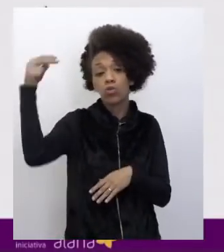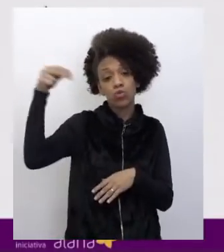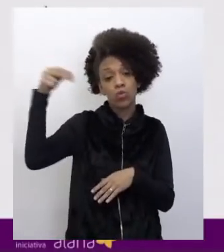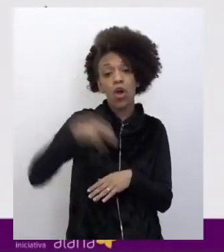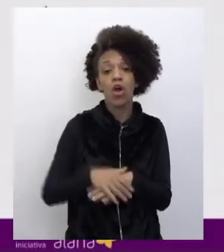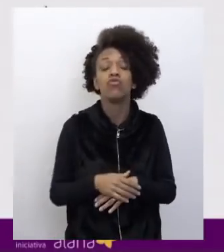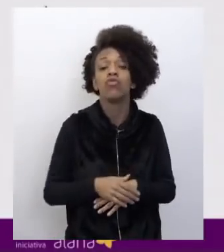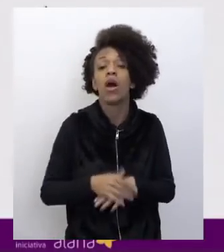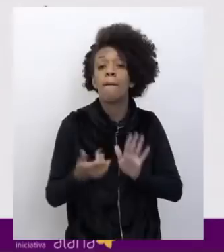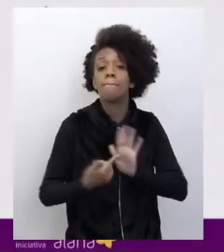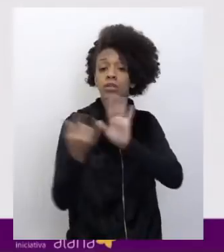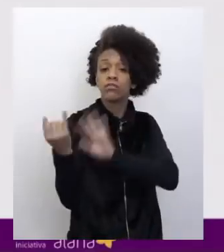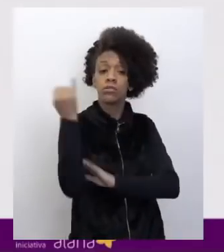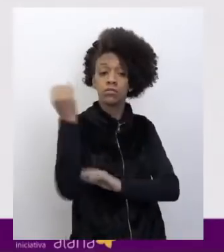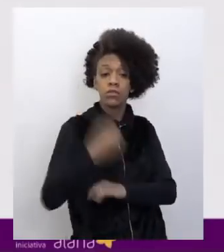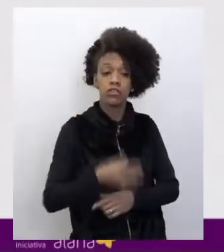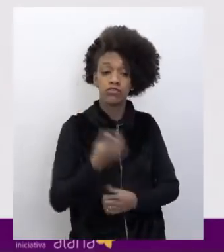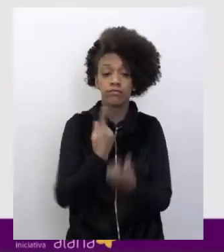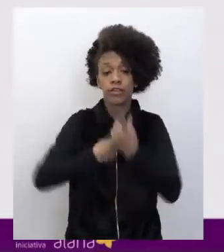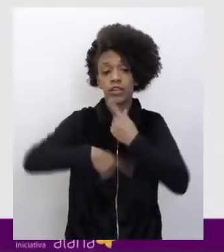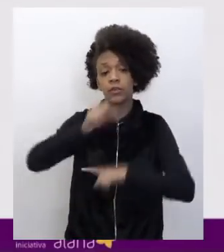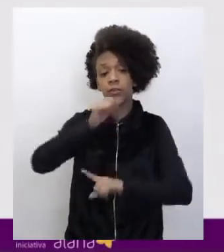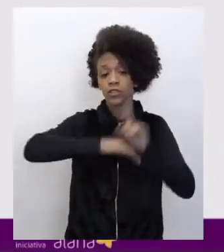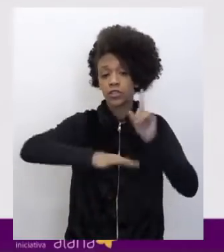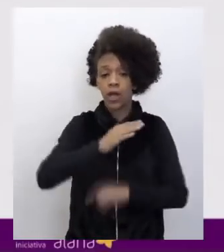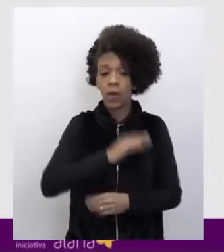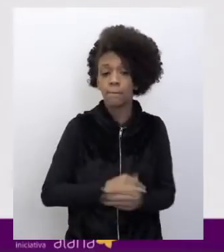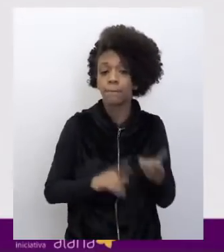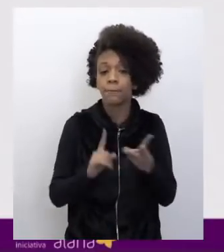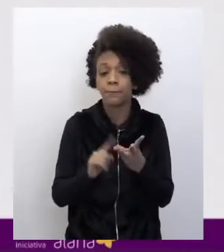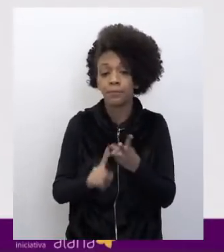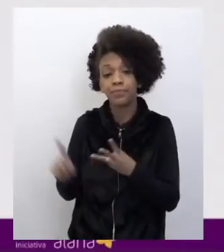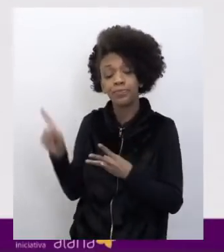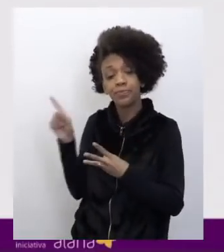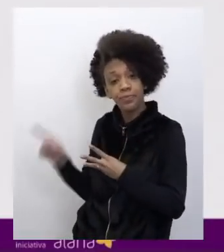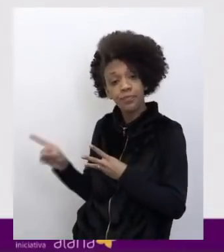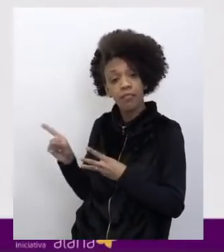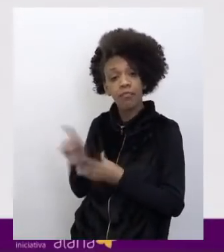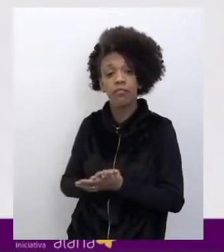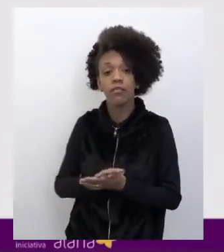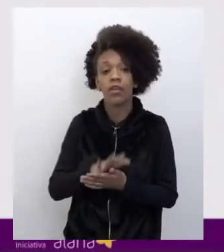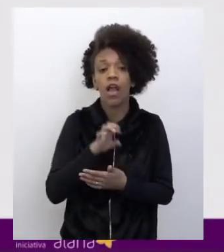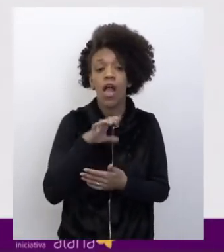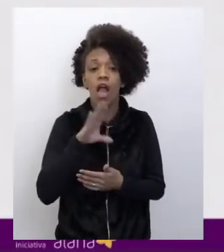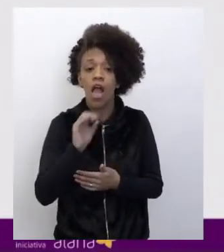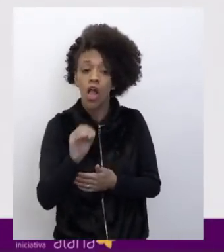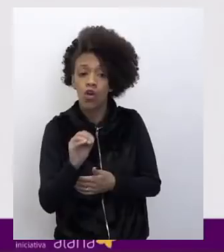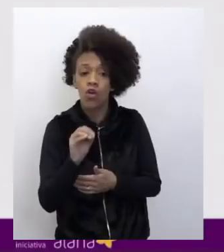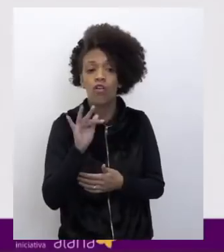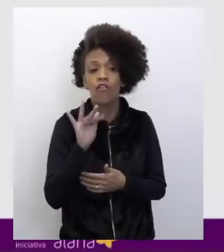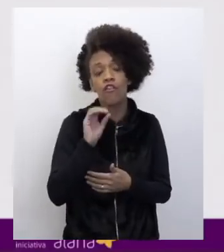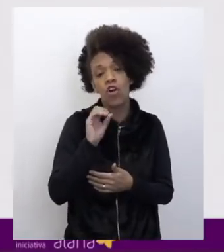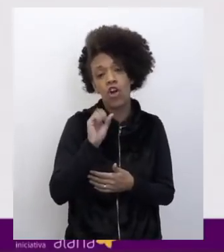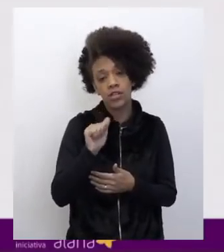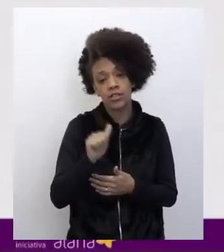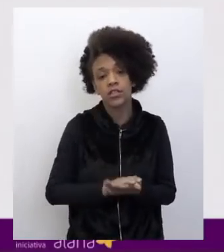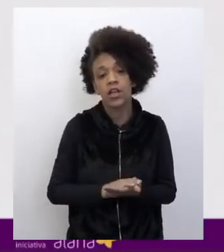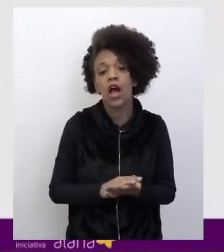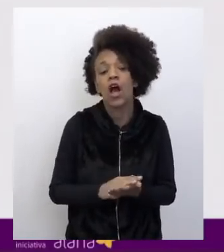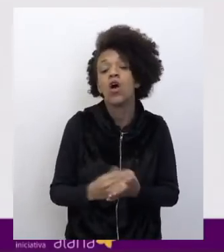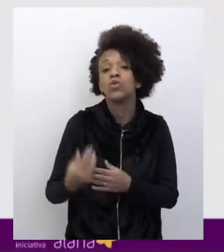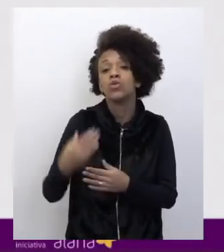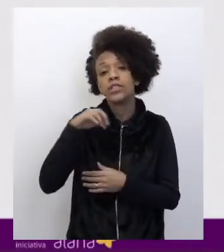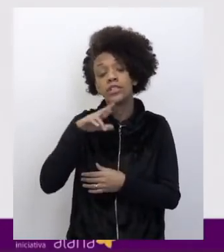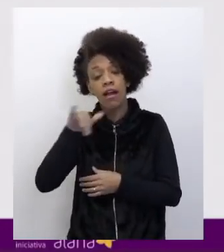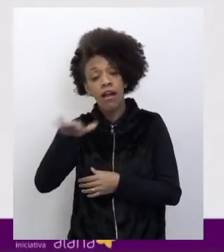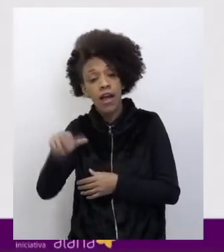importância da escola como espaço de transformação social. Nesse outro, chamado Ecofossa, os estudantes de Beberibe, no Ceará,